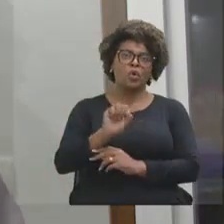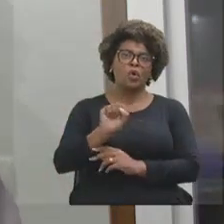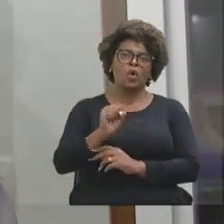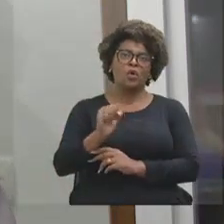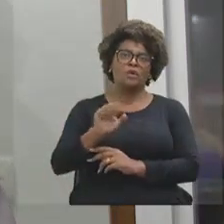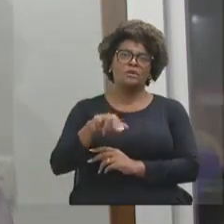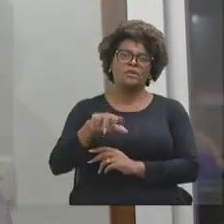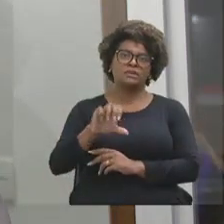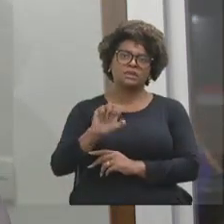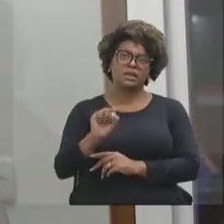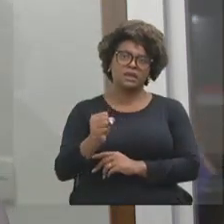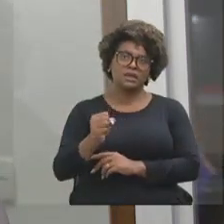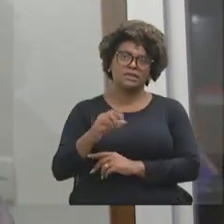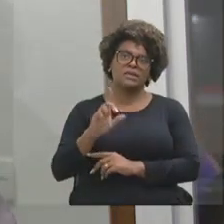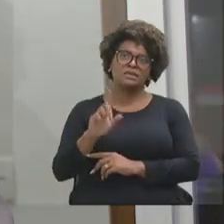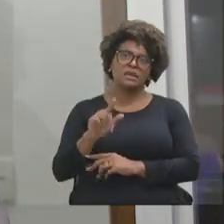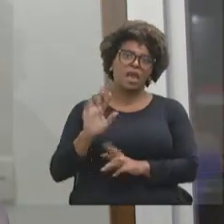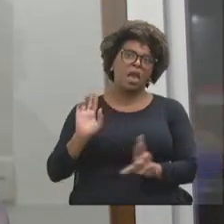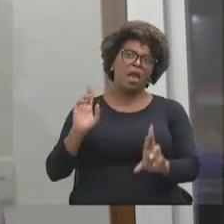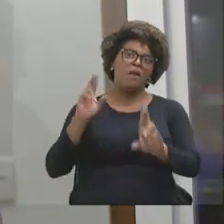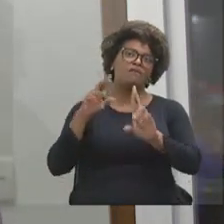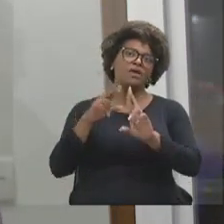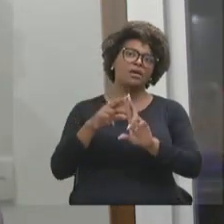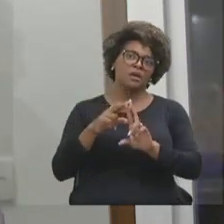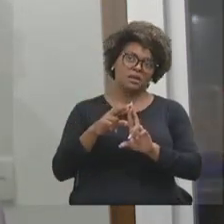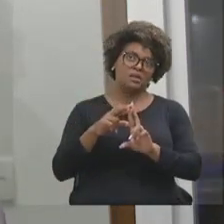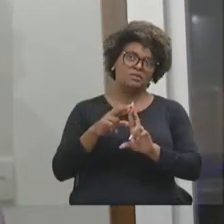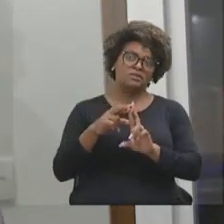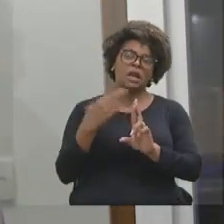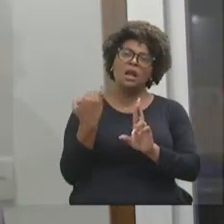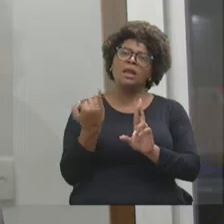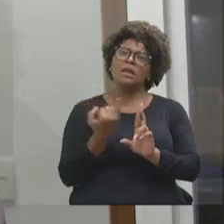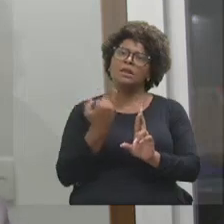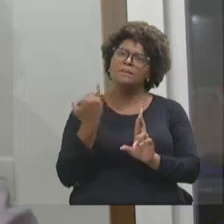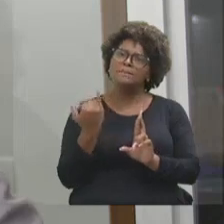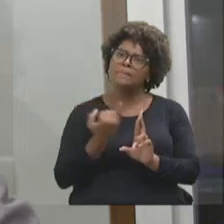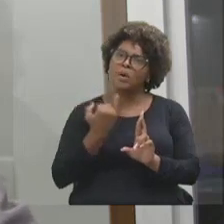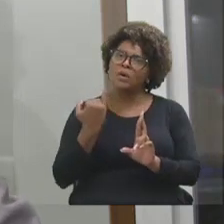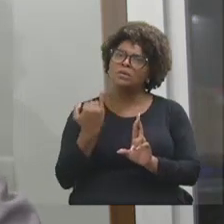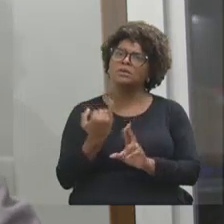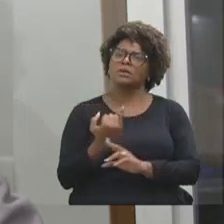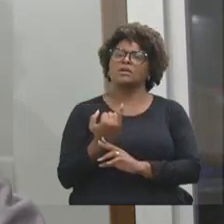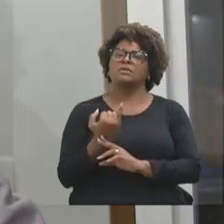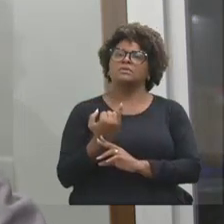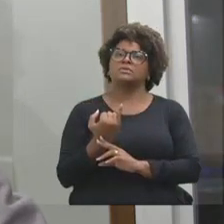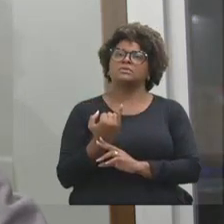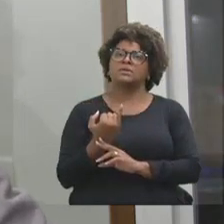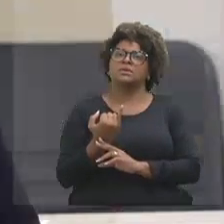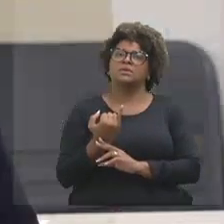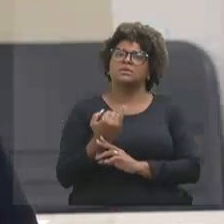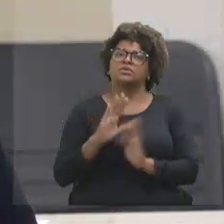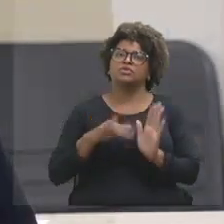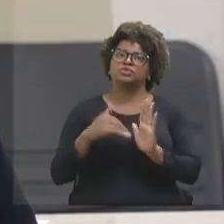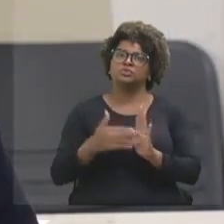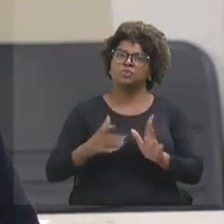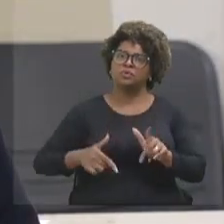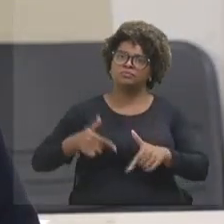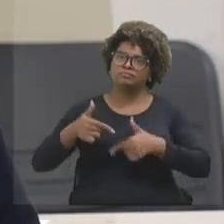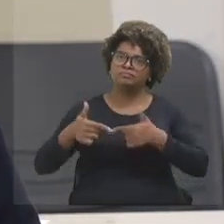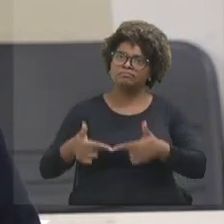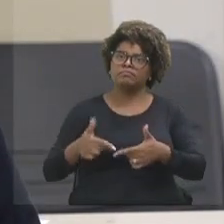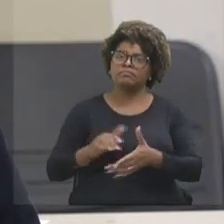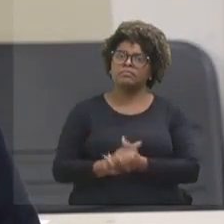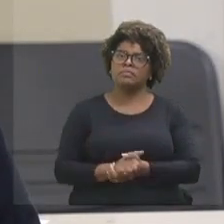referendar a importância das nossas distâncias de pactuação porque são ali nessas instâncias bipartite